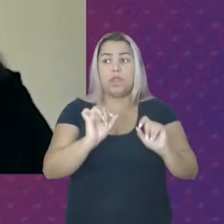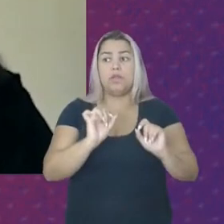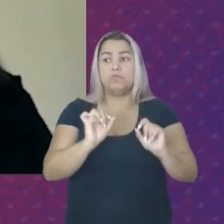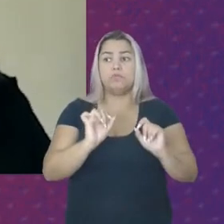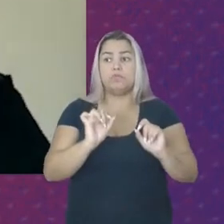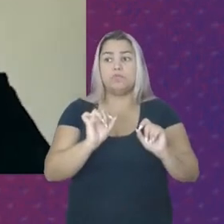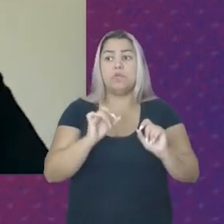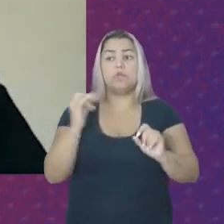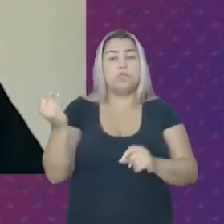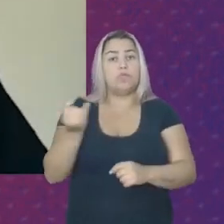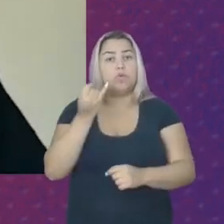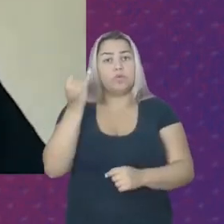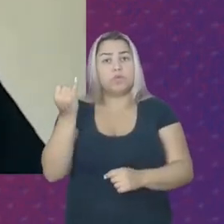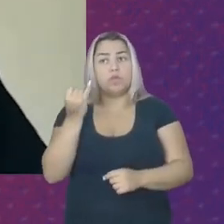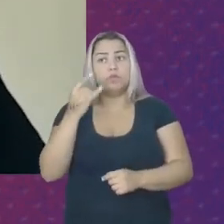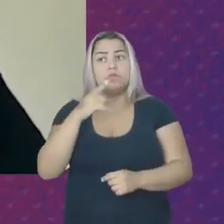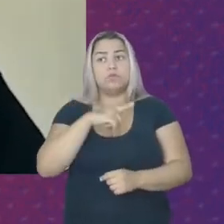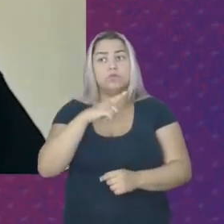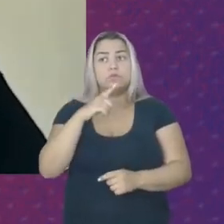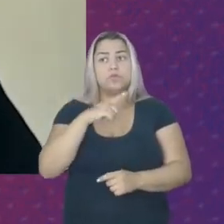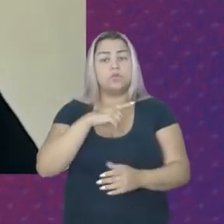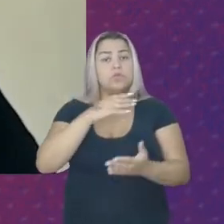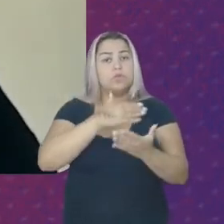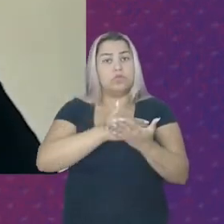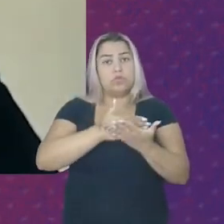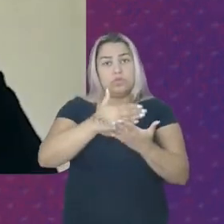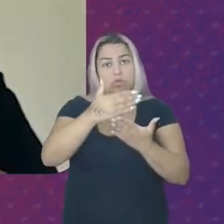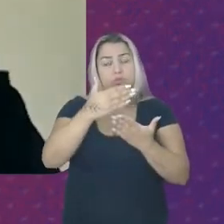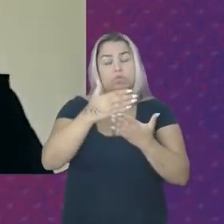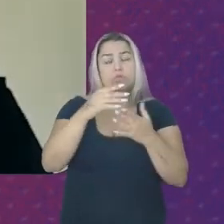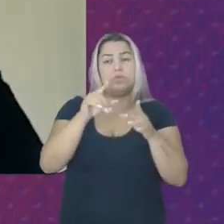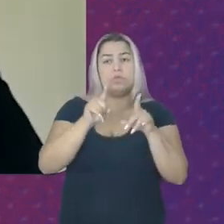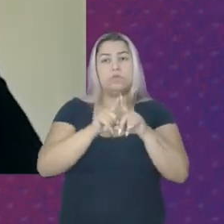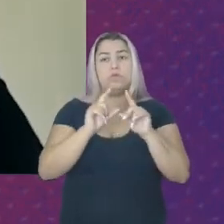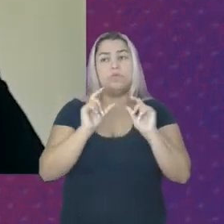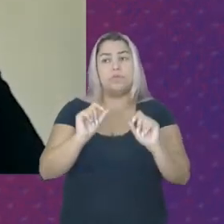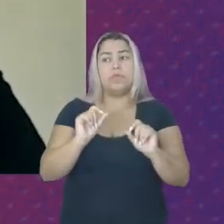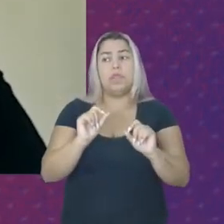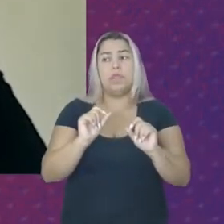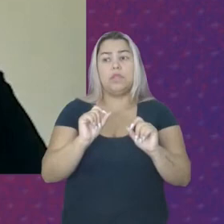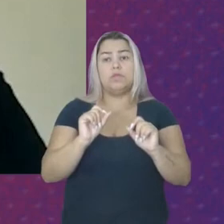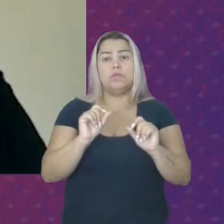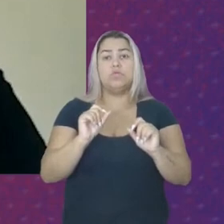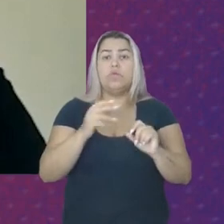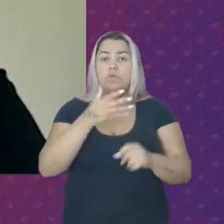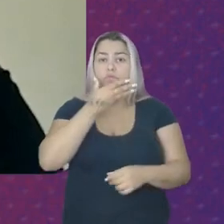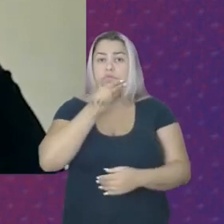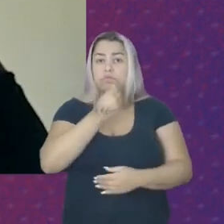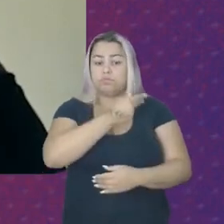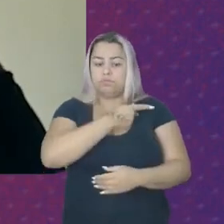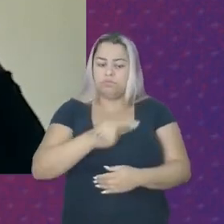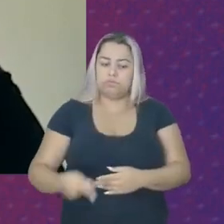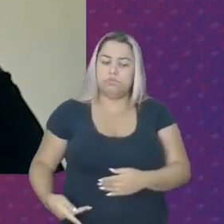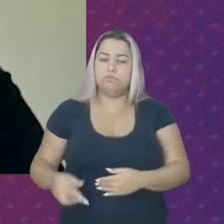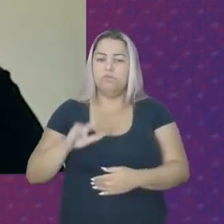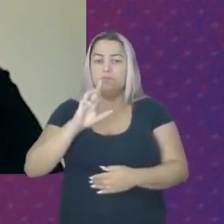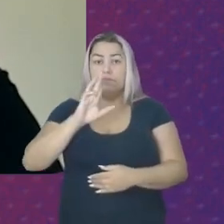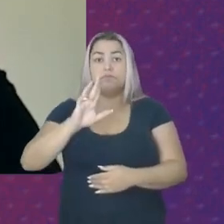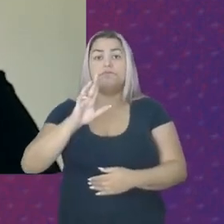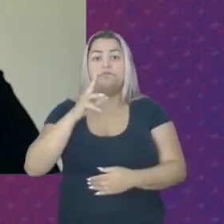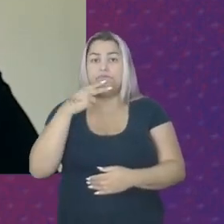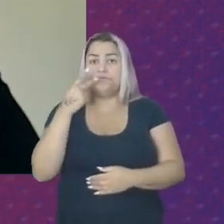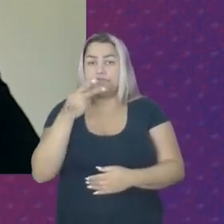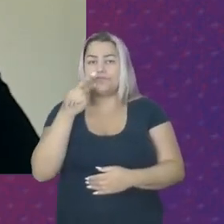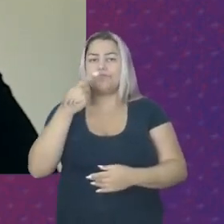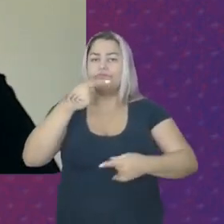a importância da gente ter ministros negros nesse momento em Portugal com o presidente Lula, tudo isso tem que ser dito, tem que